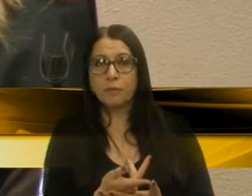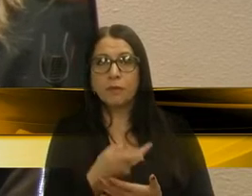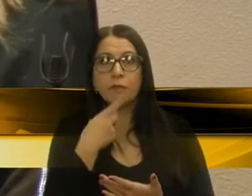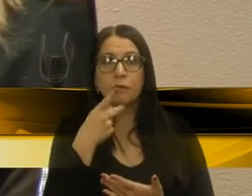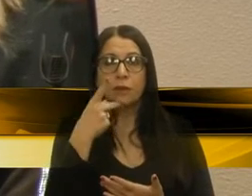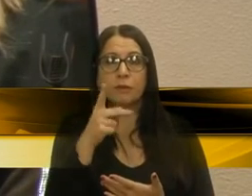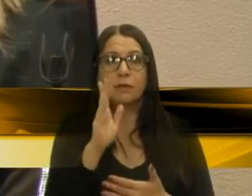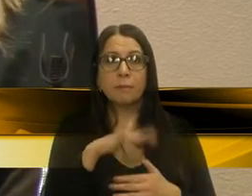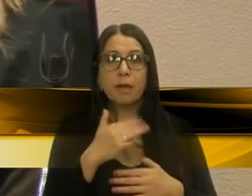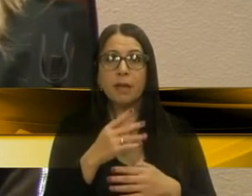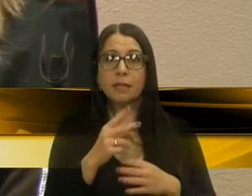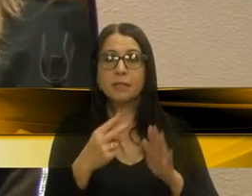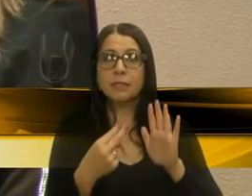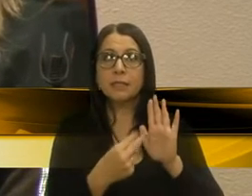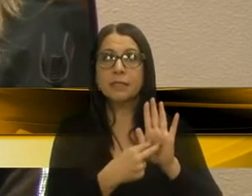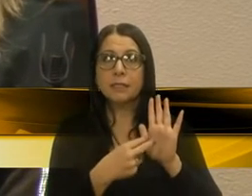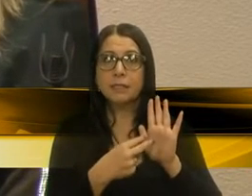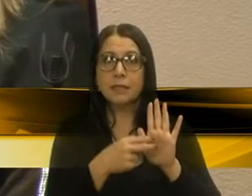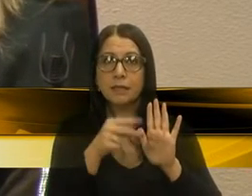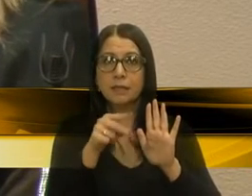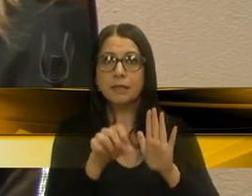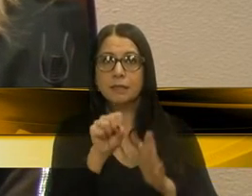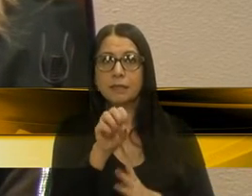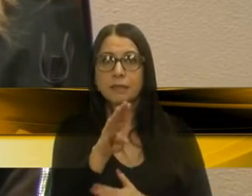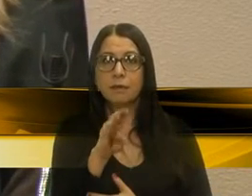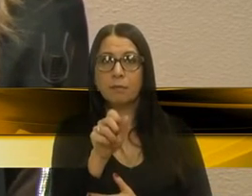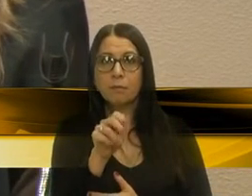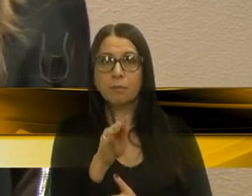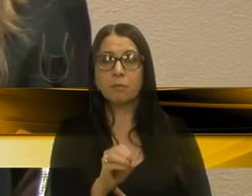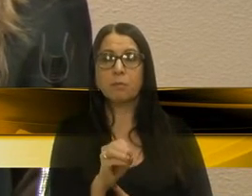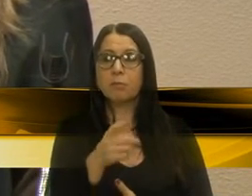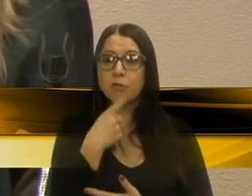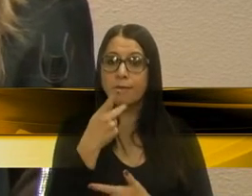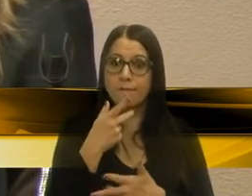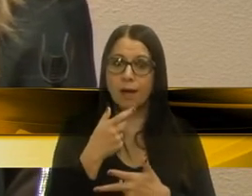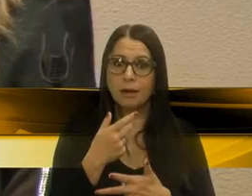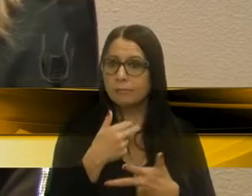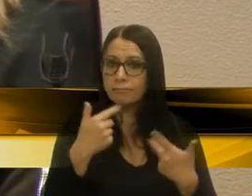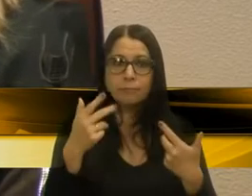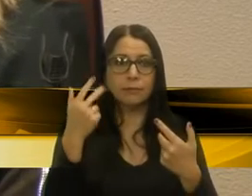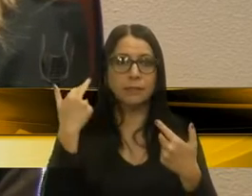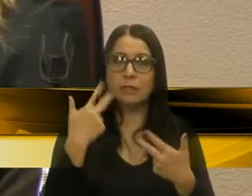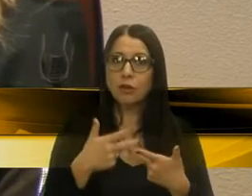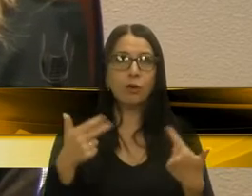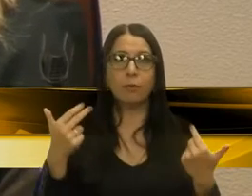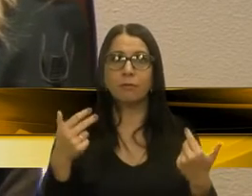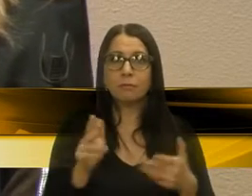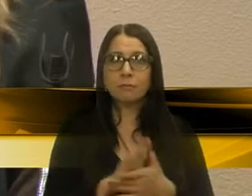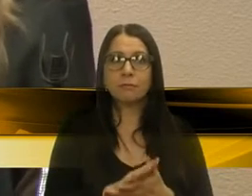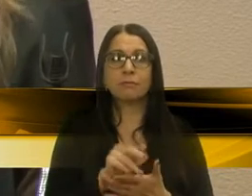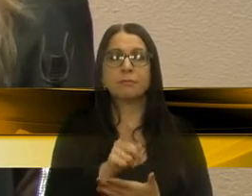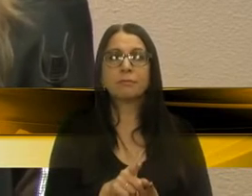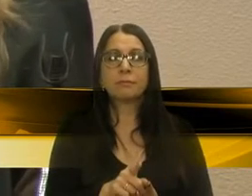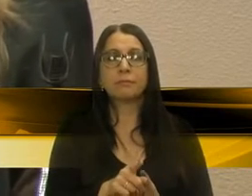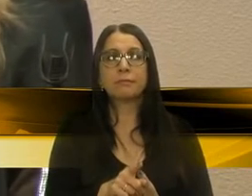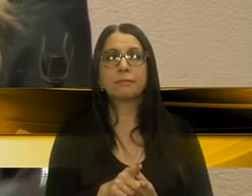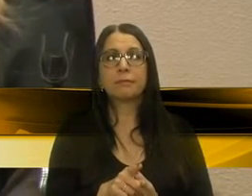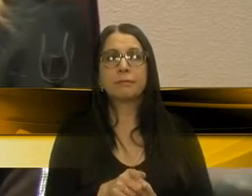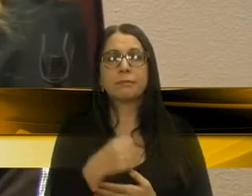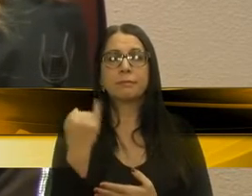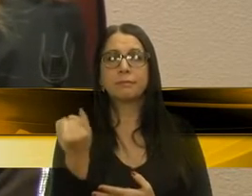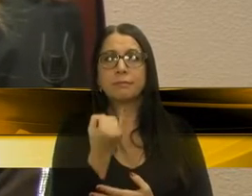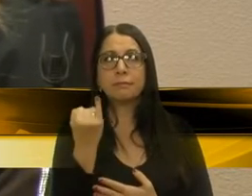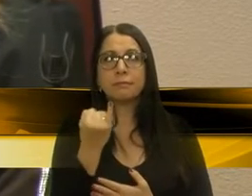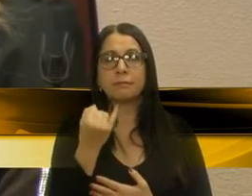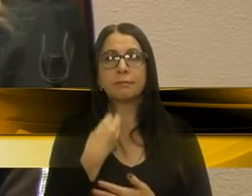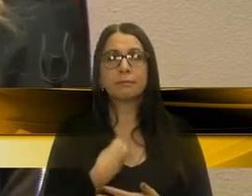discurso que mais chamou a atenção foi o do Sbabbo, pela sua espontaneidade. Ele tem passagens muito importantes